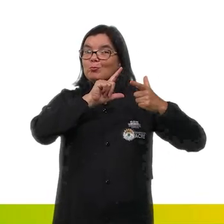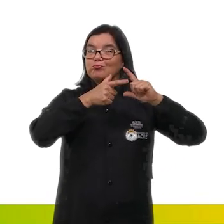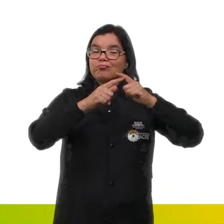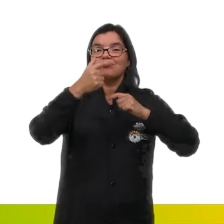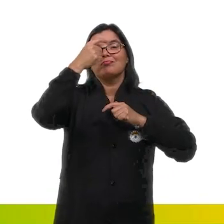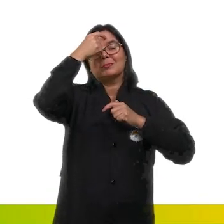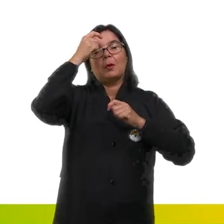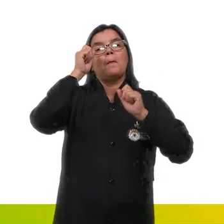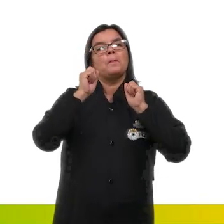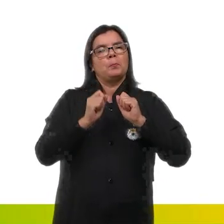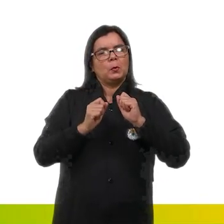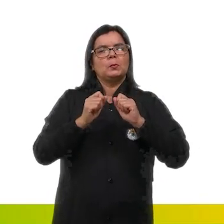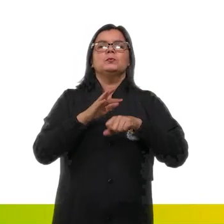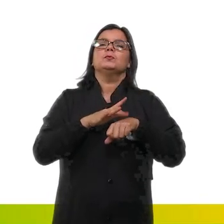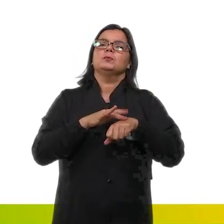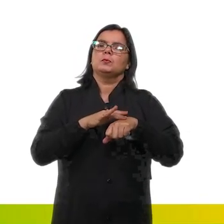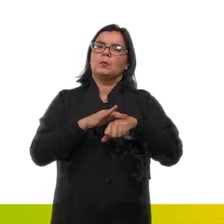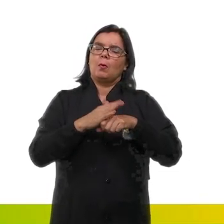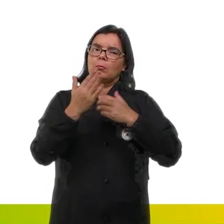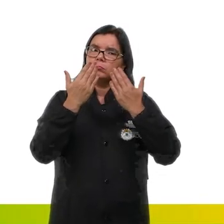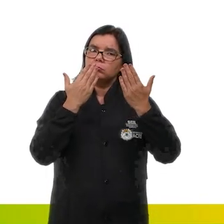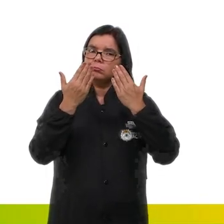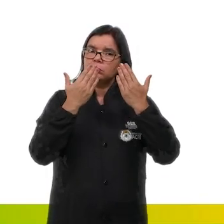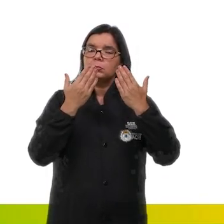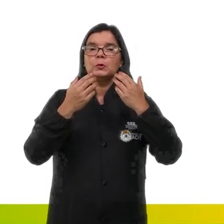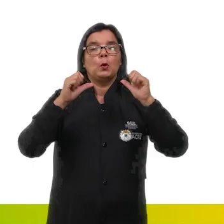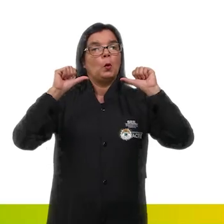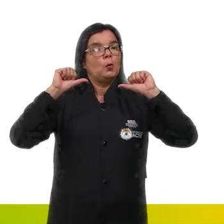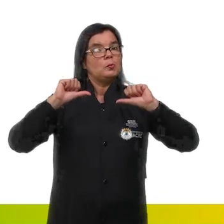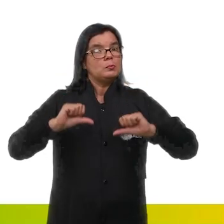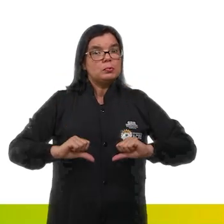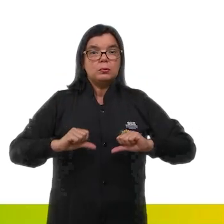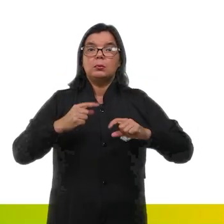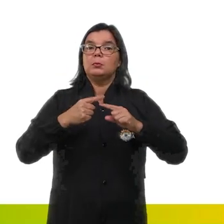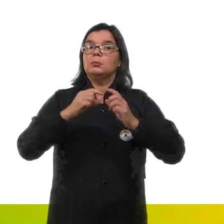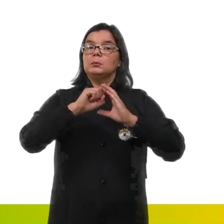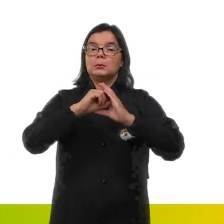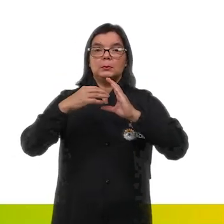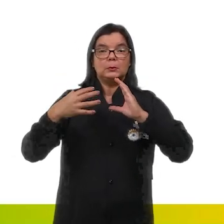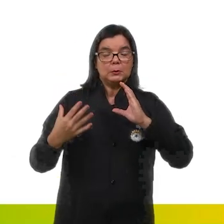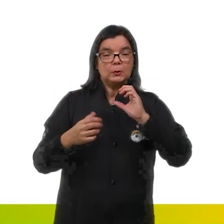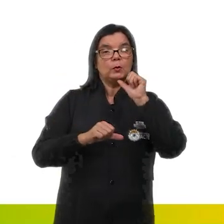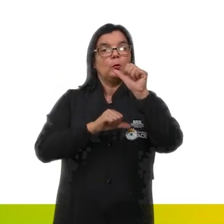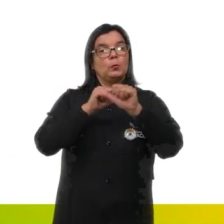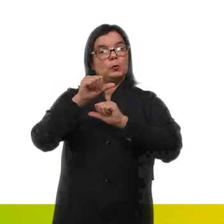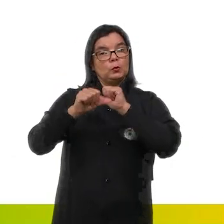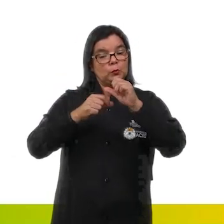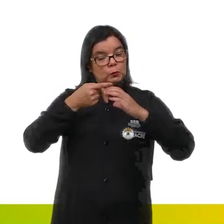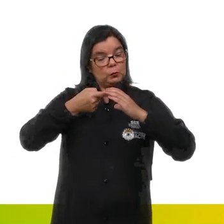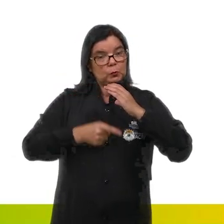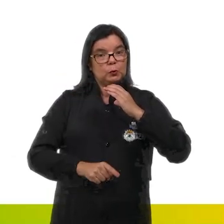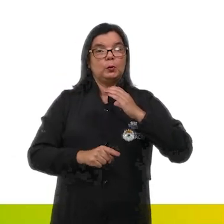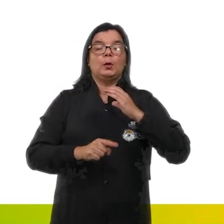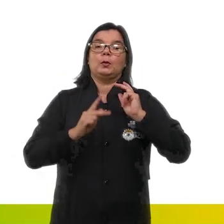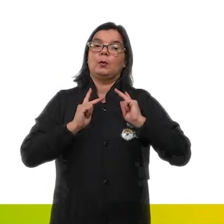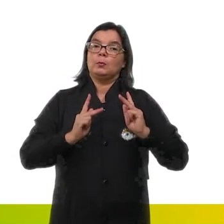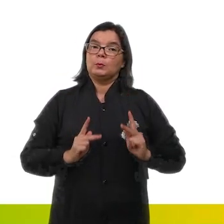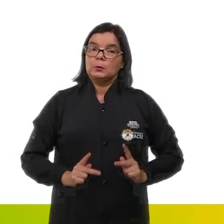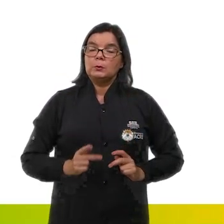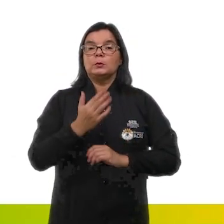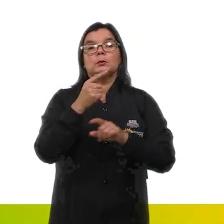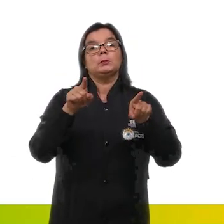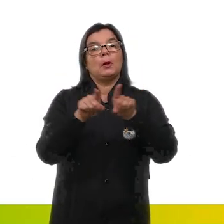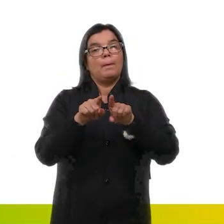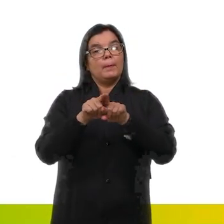ser definidos como doenças psicológicas graves caracterizadas por alterações profundas no comportamento